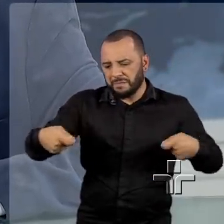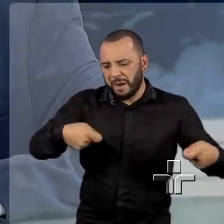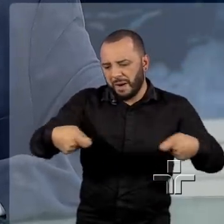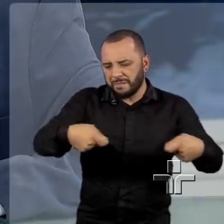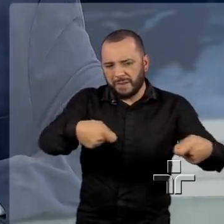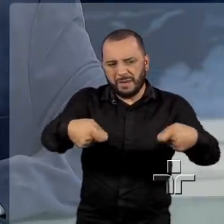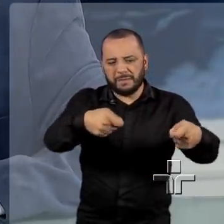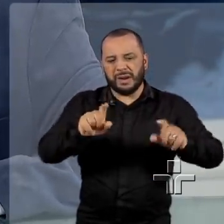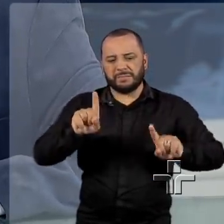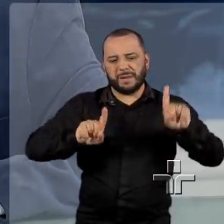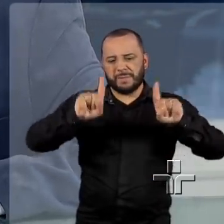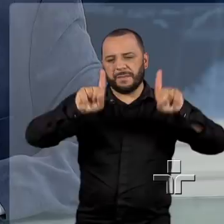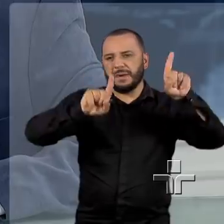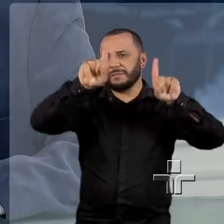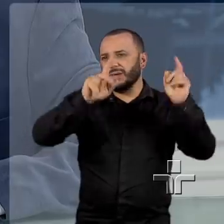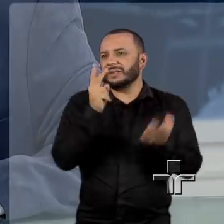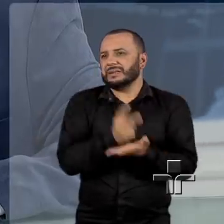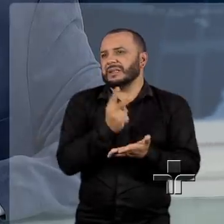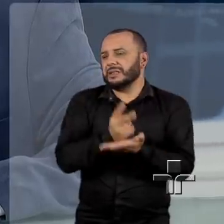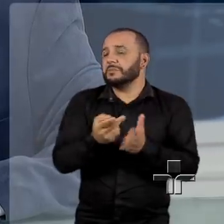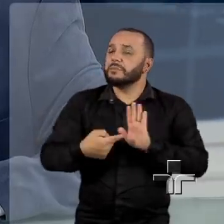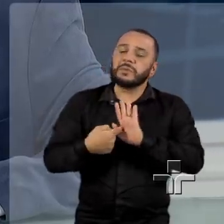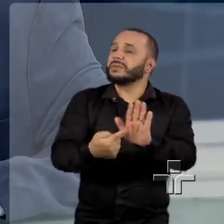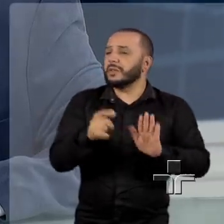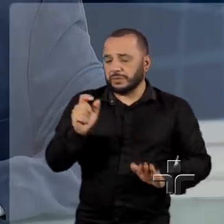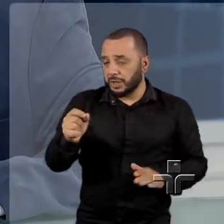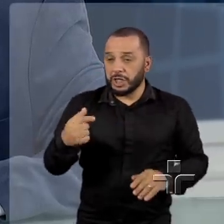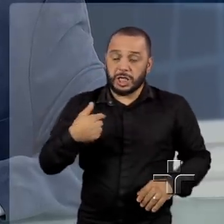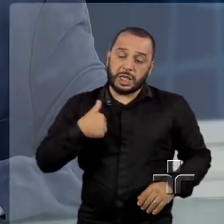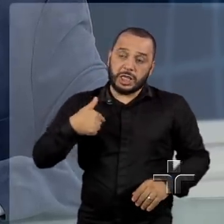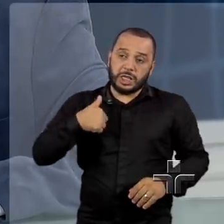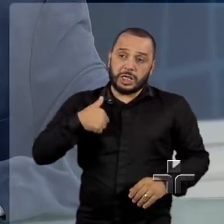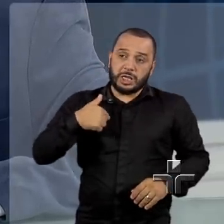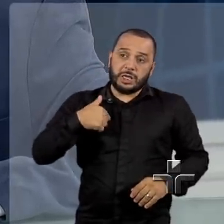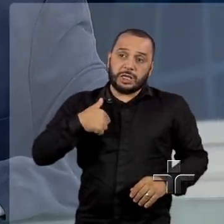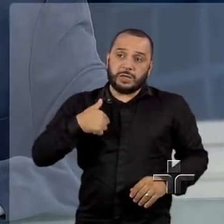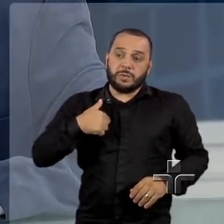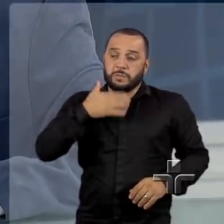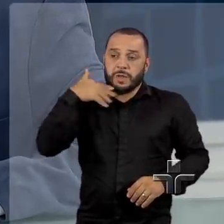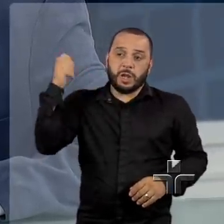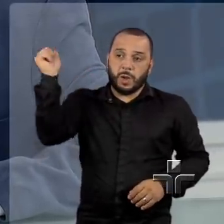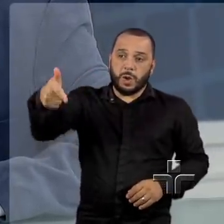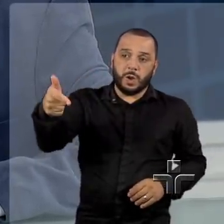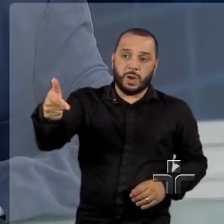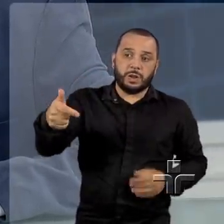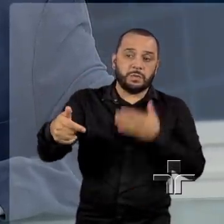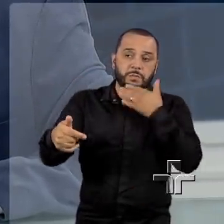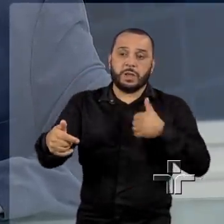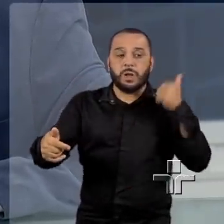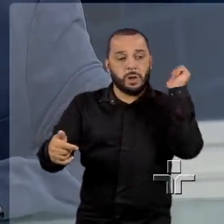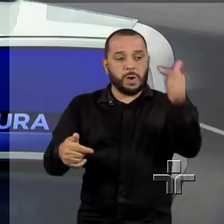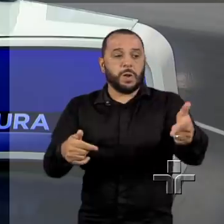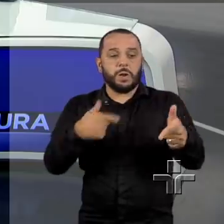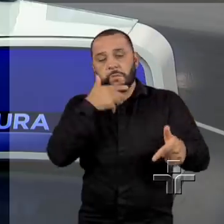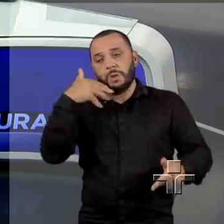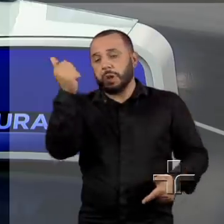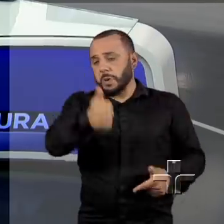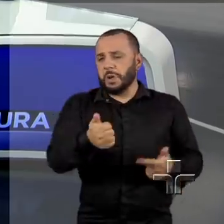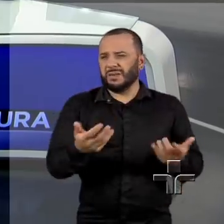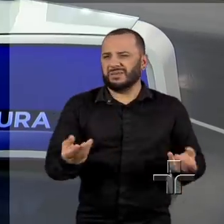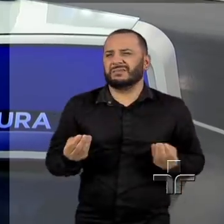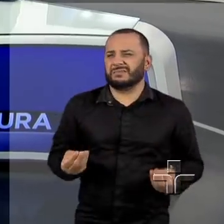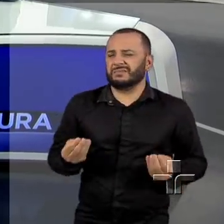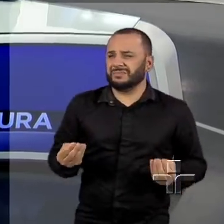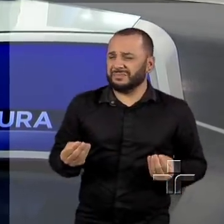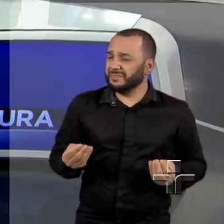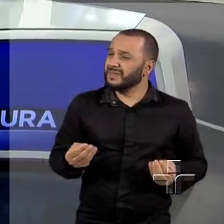né? E de você mostrar o tempo inteiro que você, em relação ao colega que teve na escola, teve mais sucesso. Então, eu não tenho